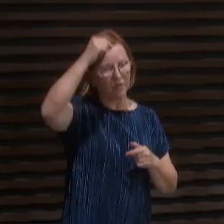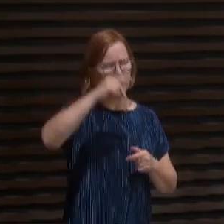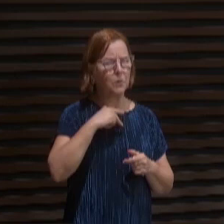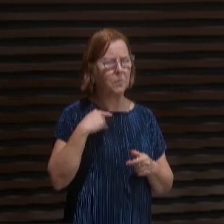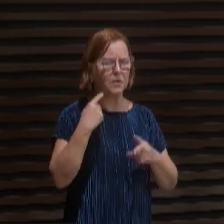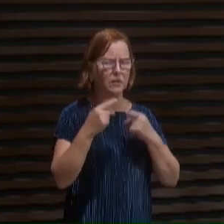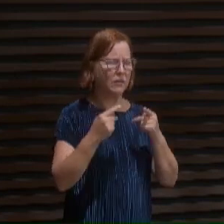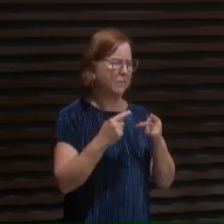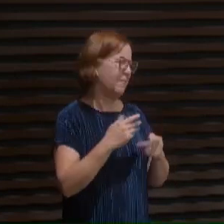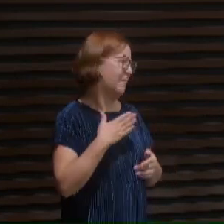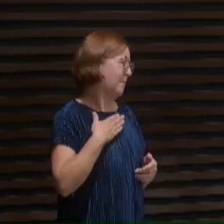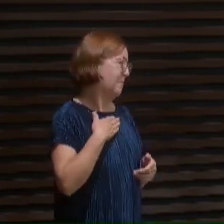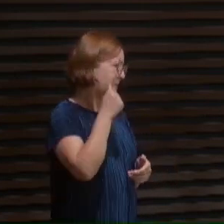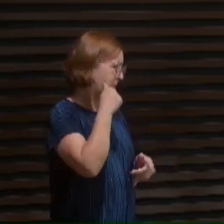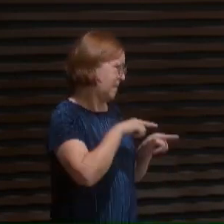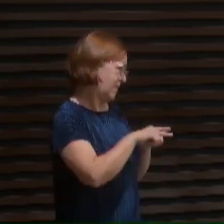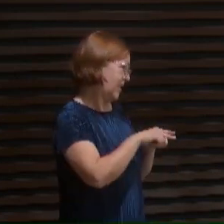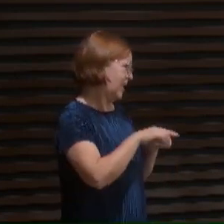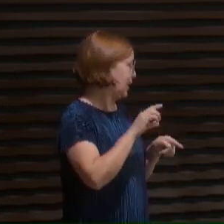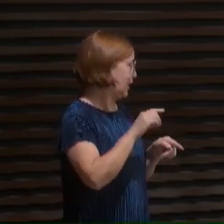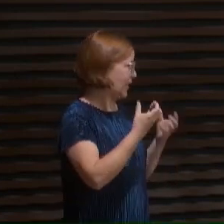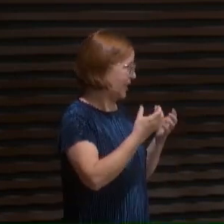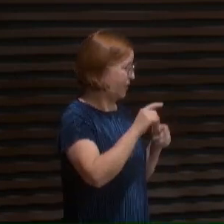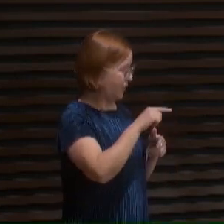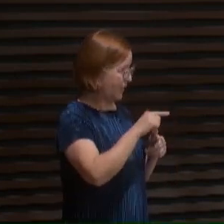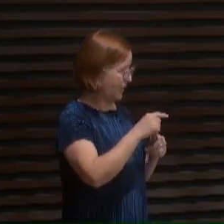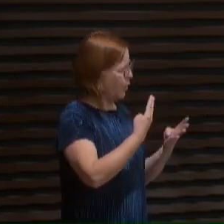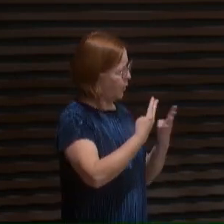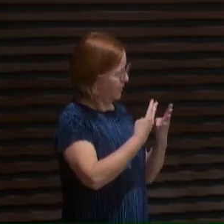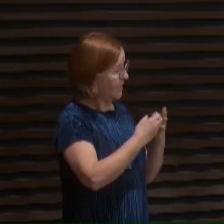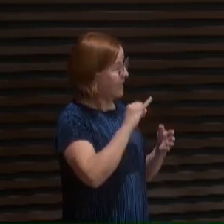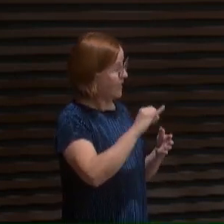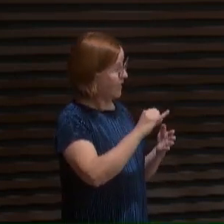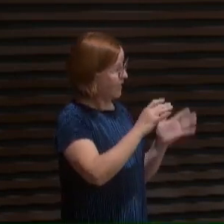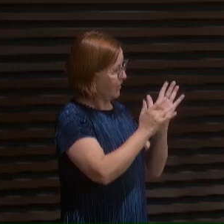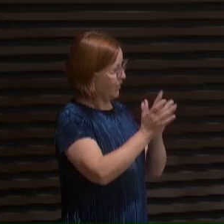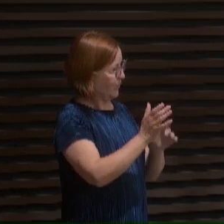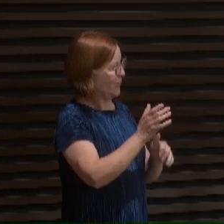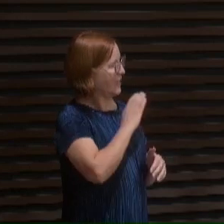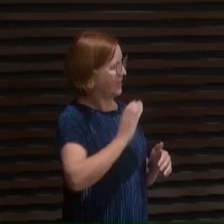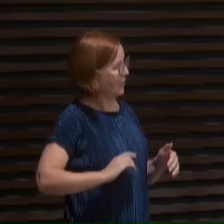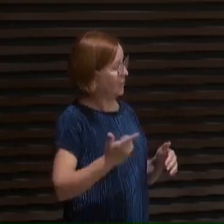minha irmã, eu só quero que você me confesse se Jesus Cristo veio em carne.